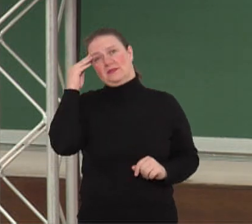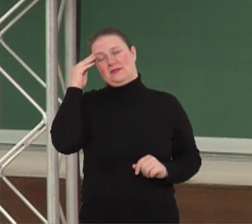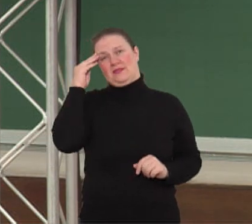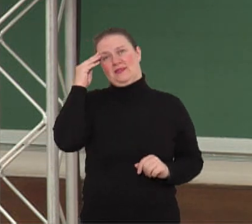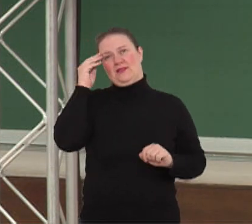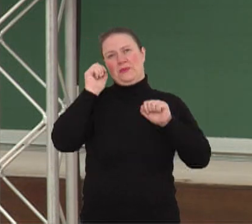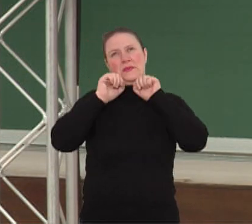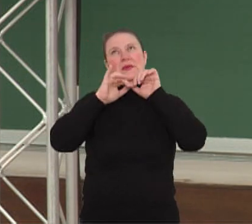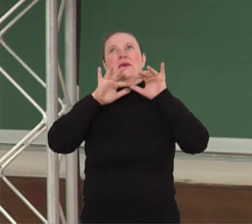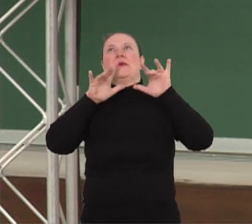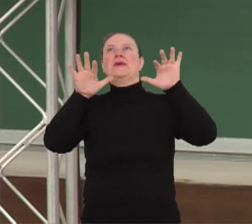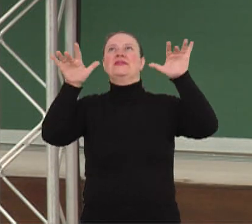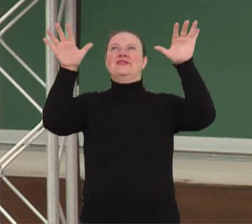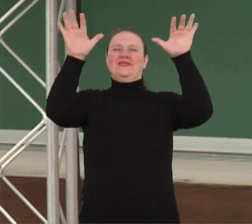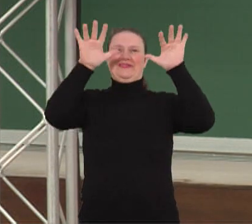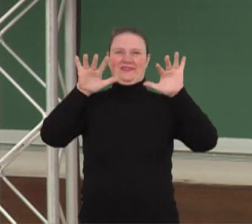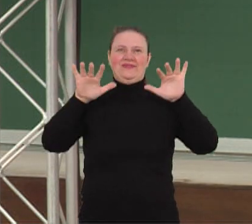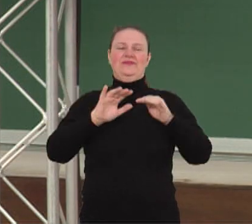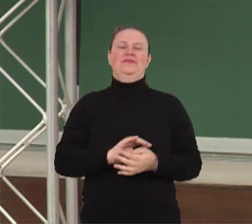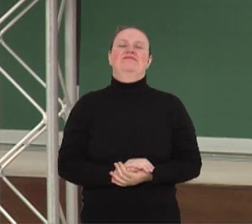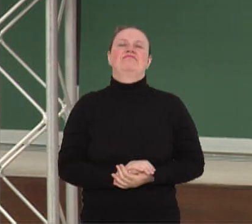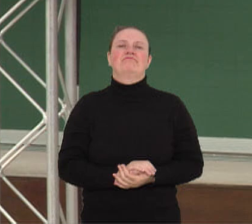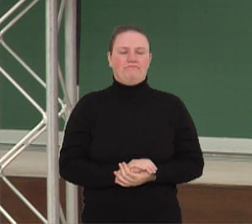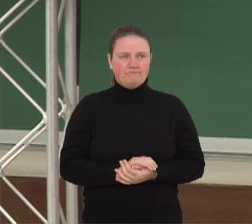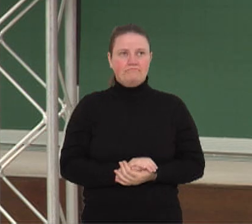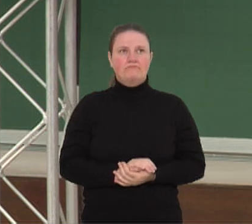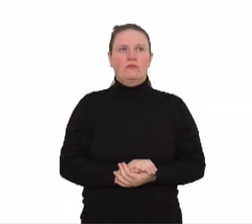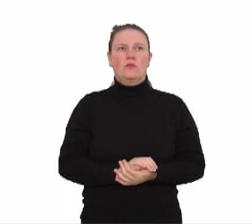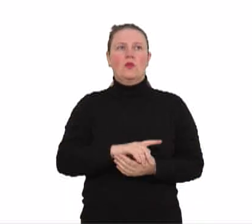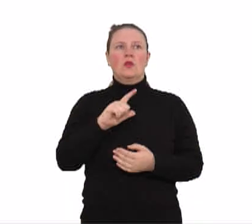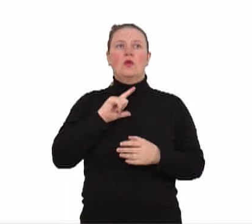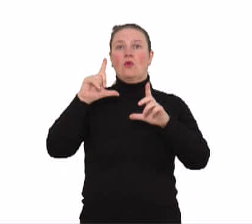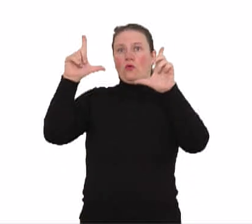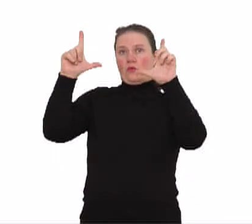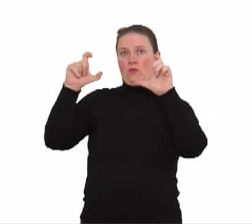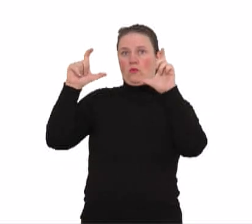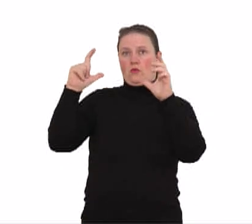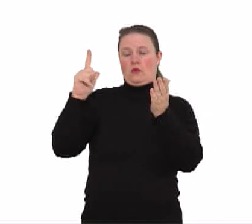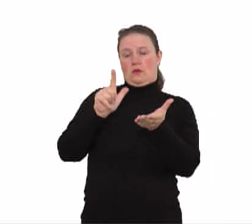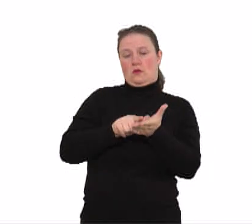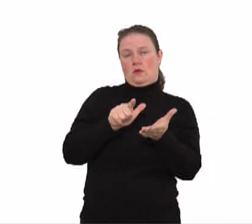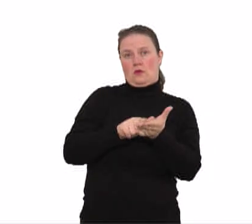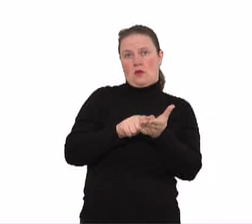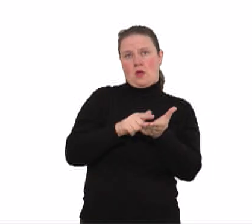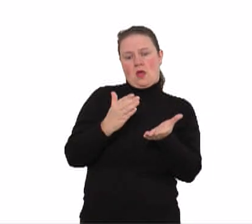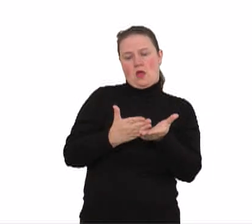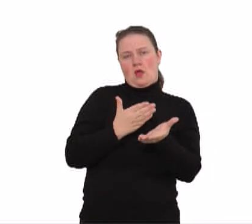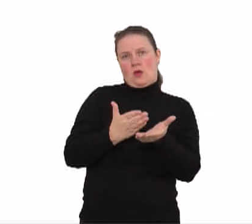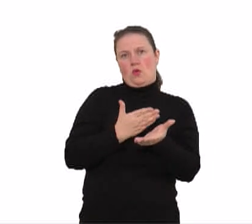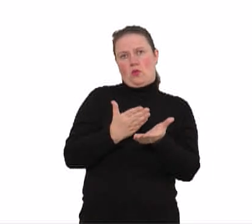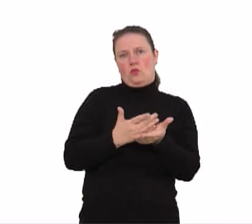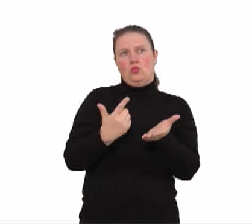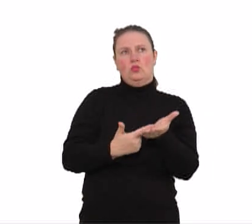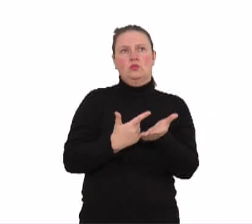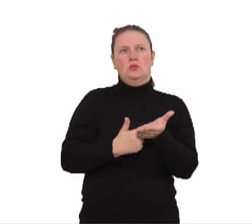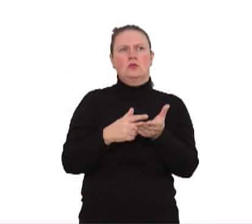Combinado? Vamos em frente. Gente, essa foto é a capa de um livro. Que foto é essa?